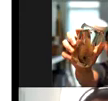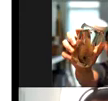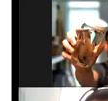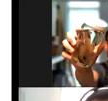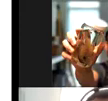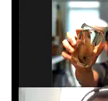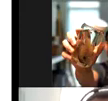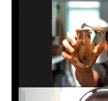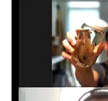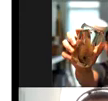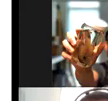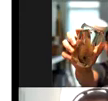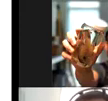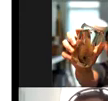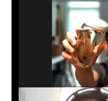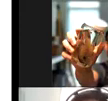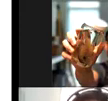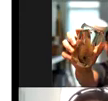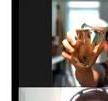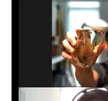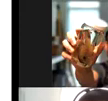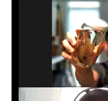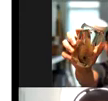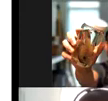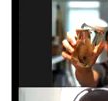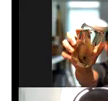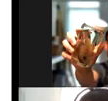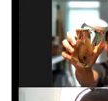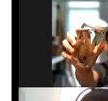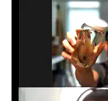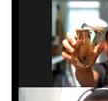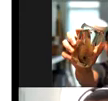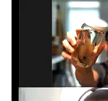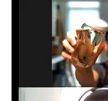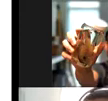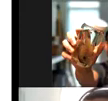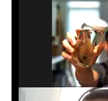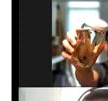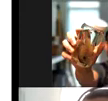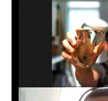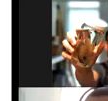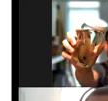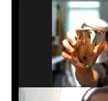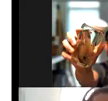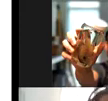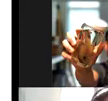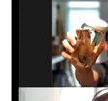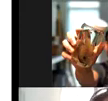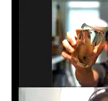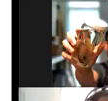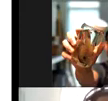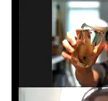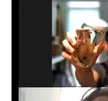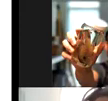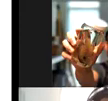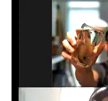mil citações. Isso porque a gente está lidando com problemas mais complexos e problemas de uma escala muito maior. A gente vai ver que